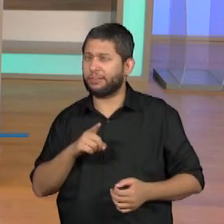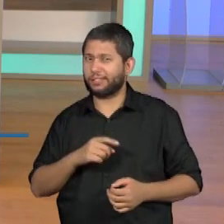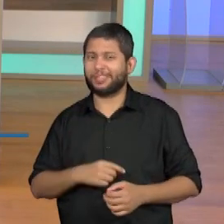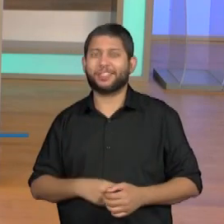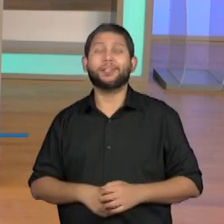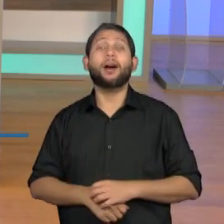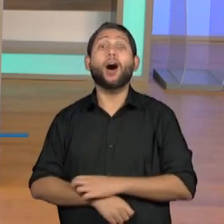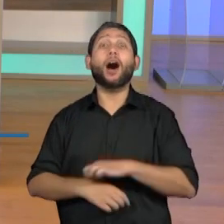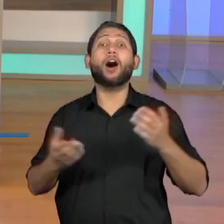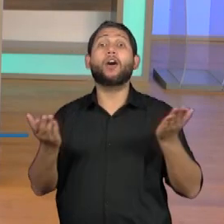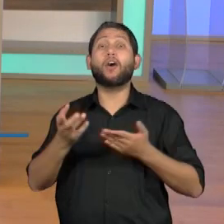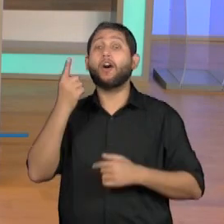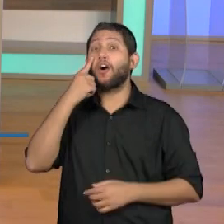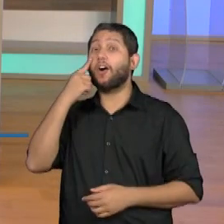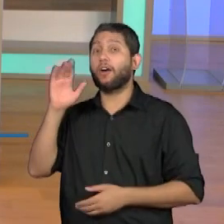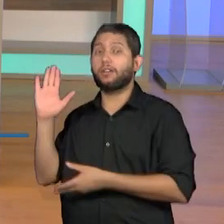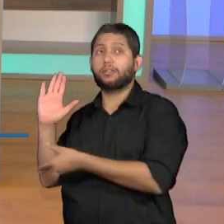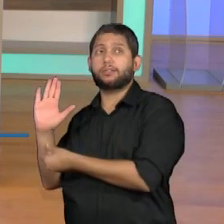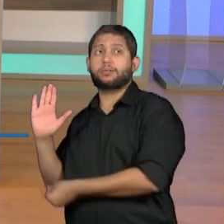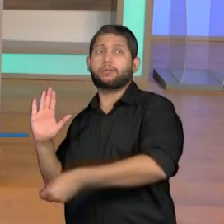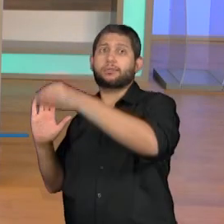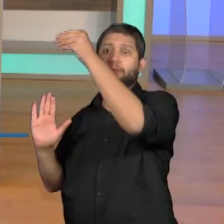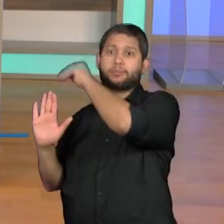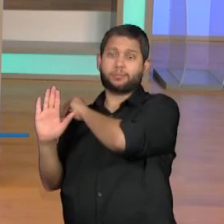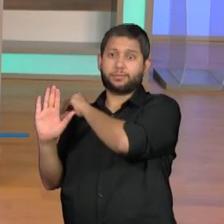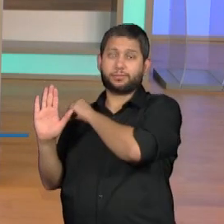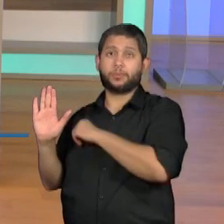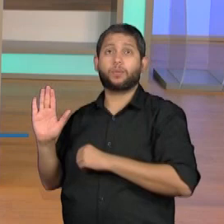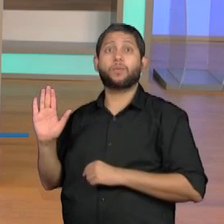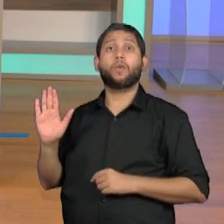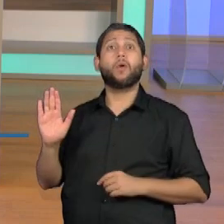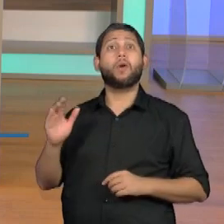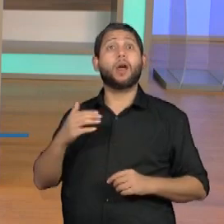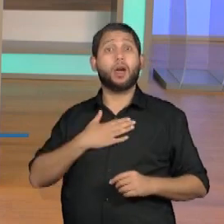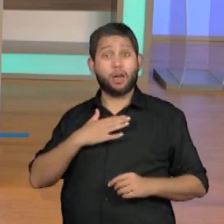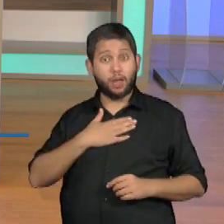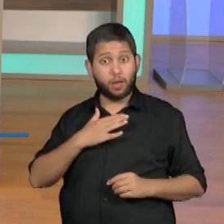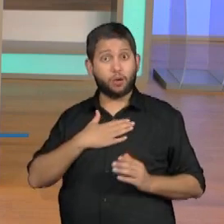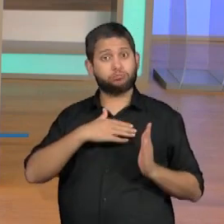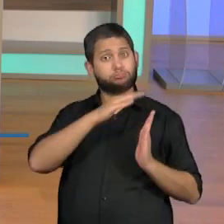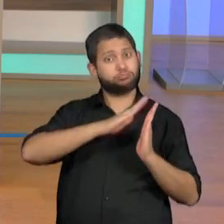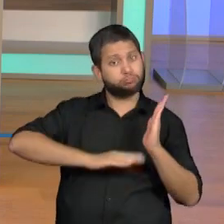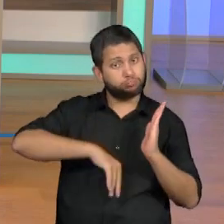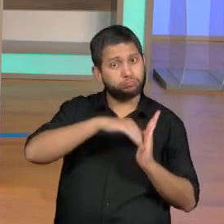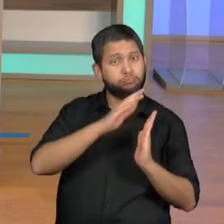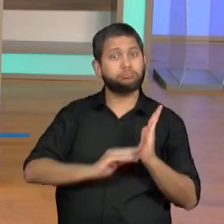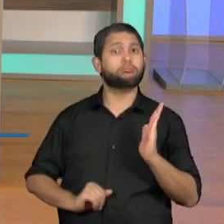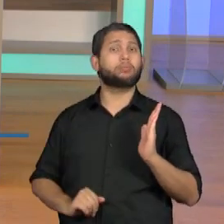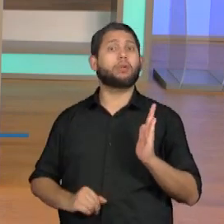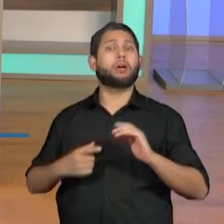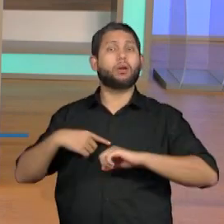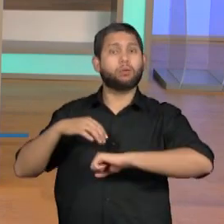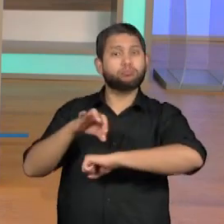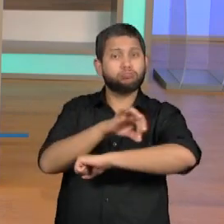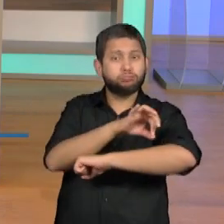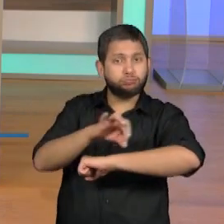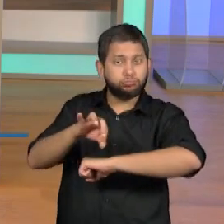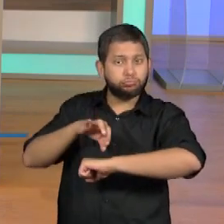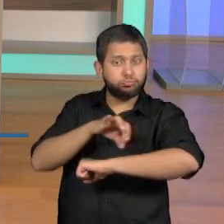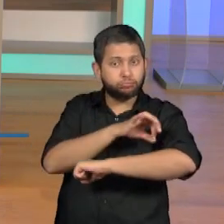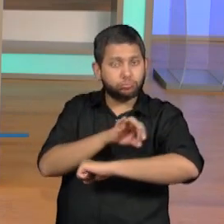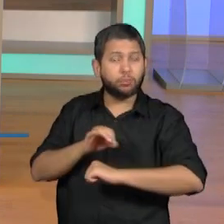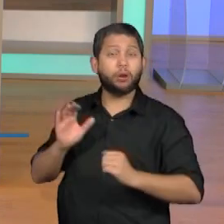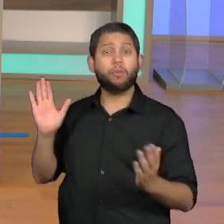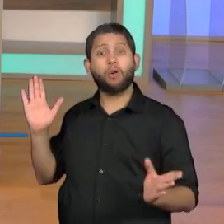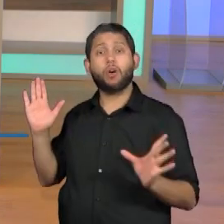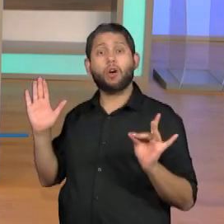fazer ali no Flipchart. Eu vou prender todas as figuras geométricas que eu produzi com